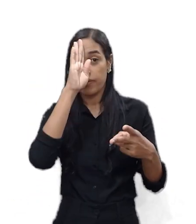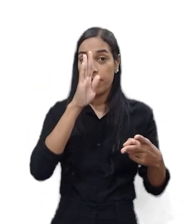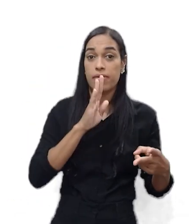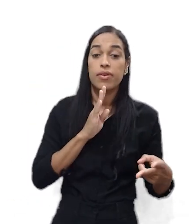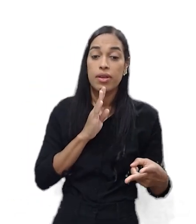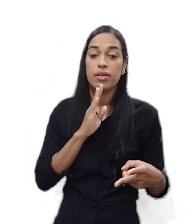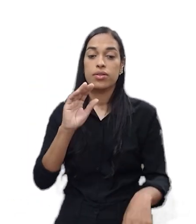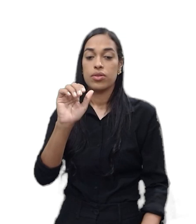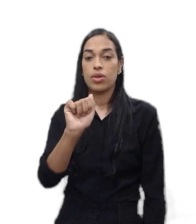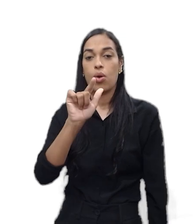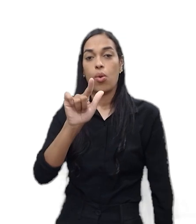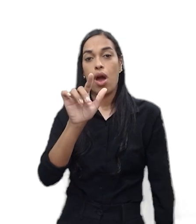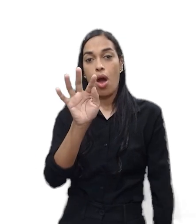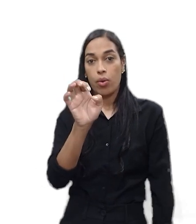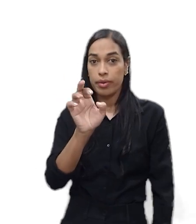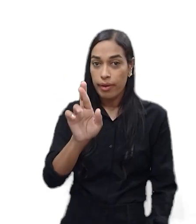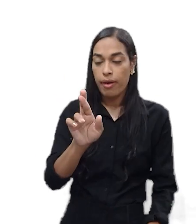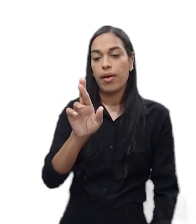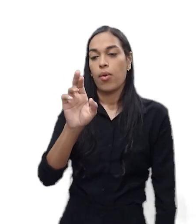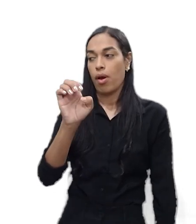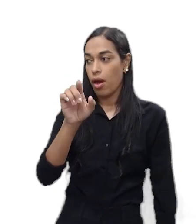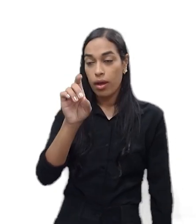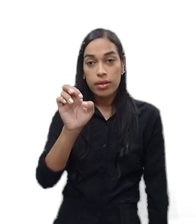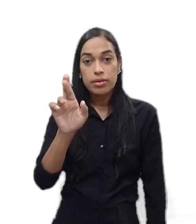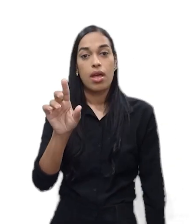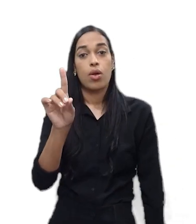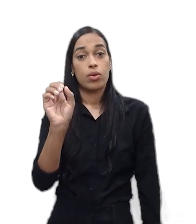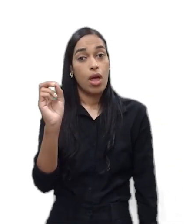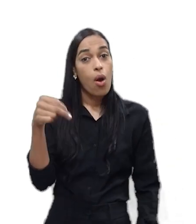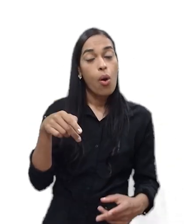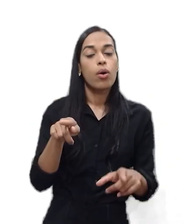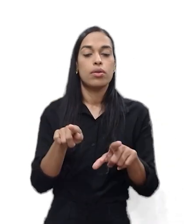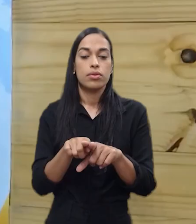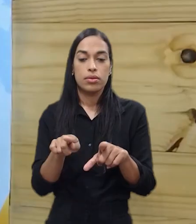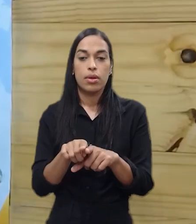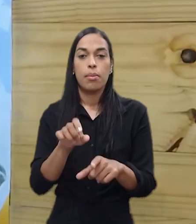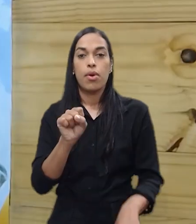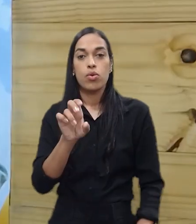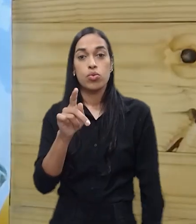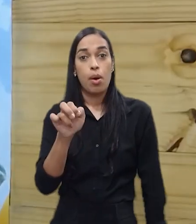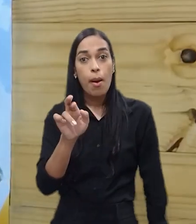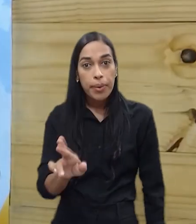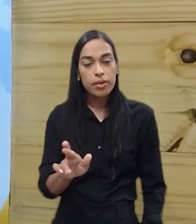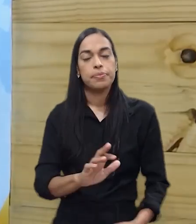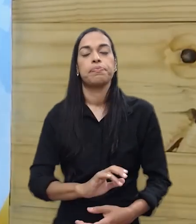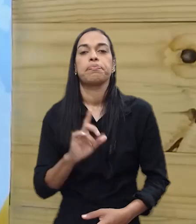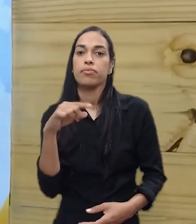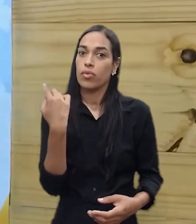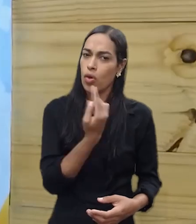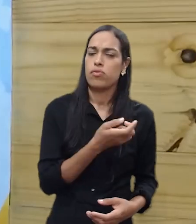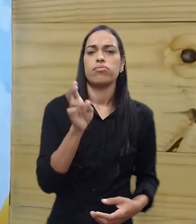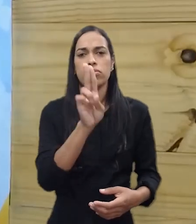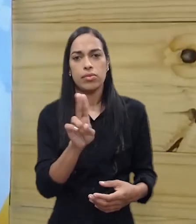gratuitas, né? O Ivan, o Render, o Neon e o Supabase. Vamos